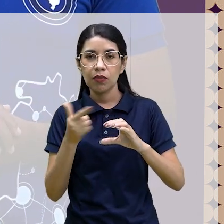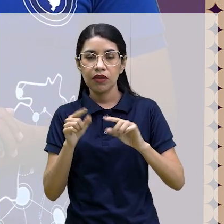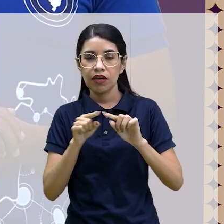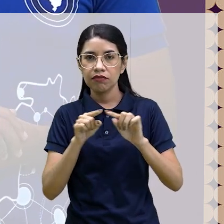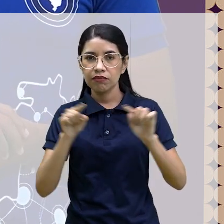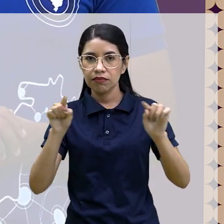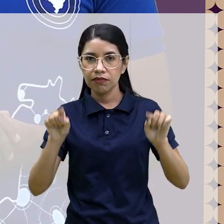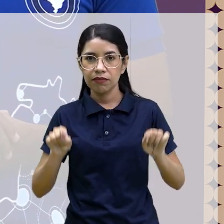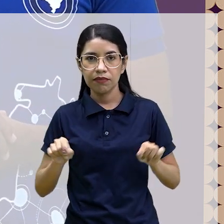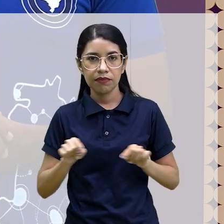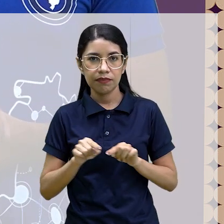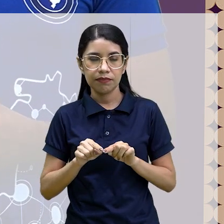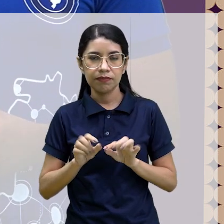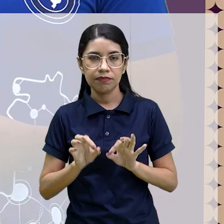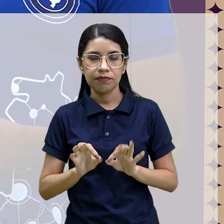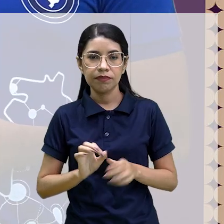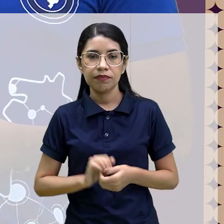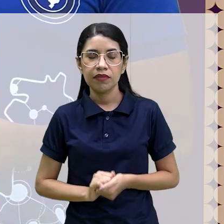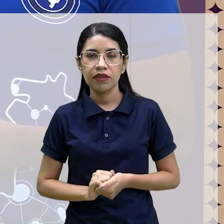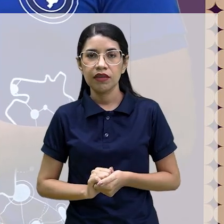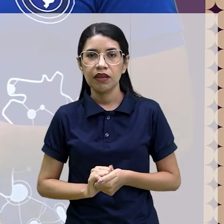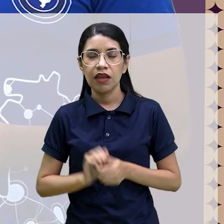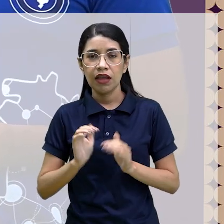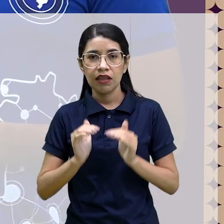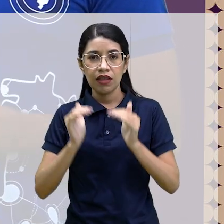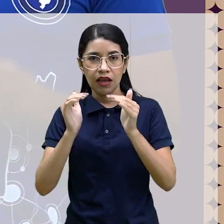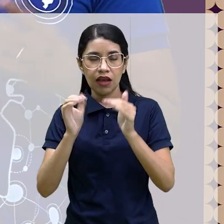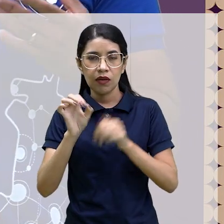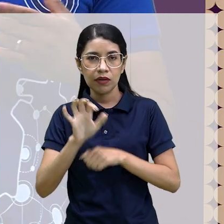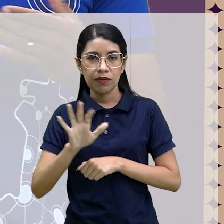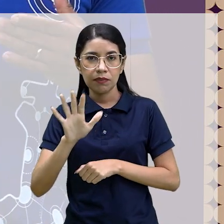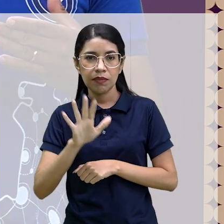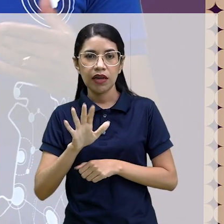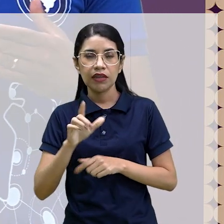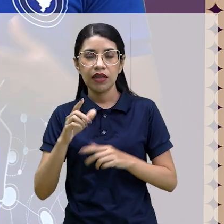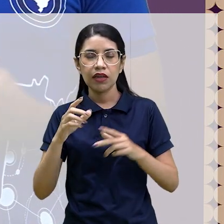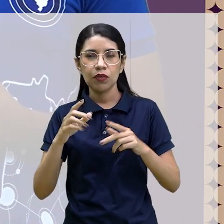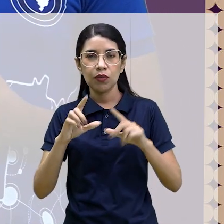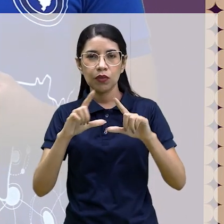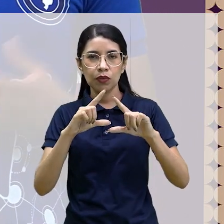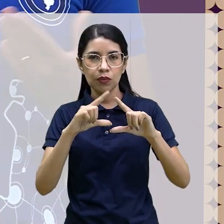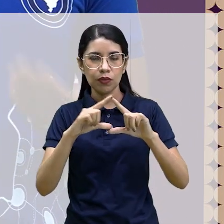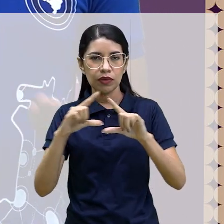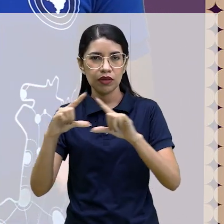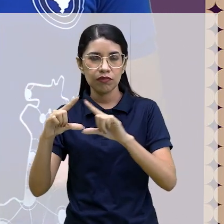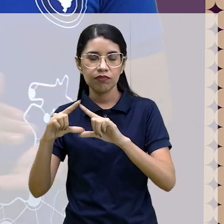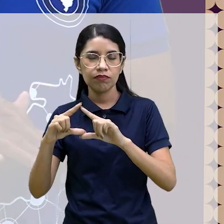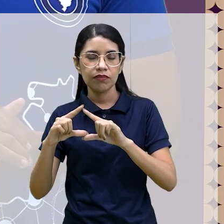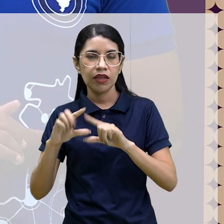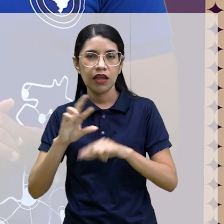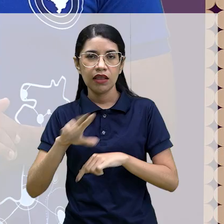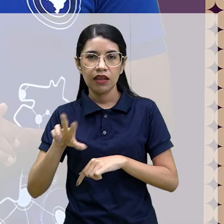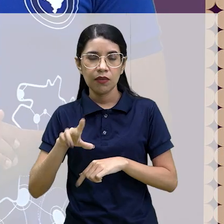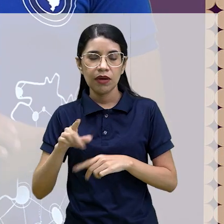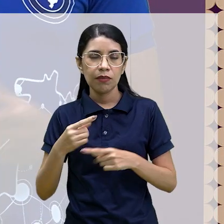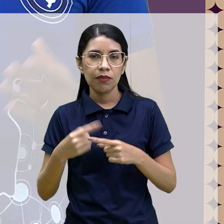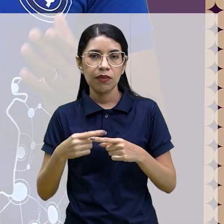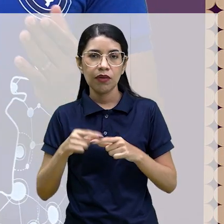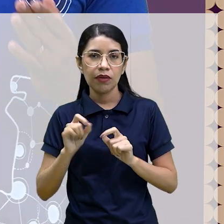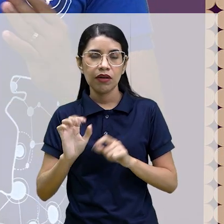por segmentos de reta. Aqui em cima, esse aqui que tem dois triângulos se fechando, por que não vai ser